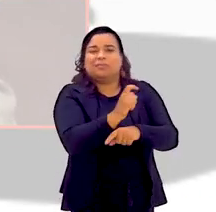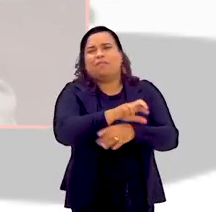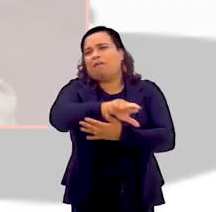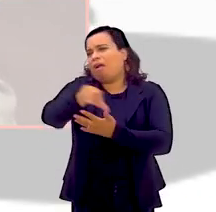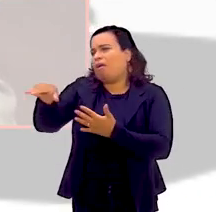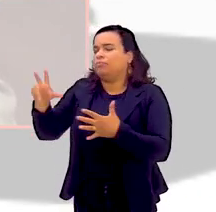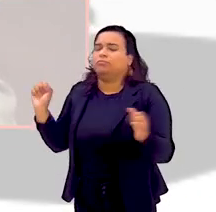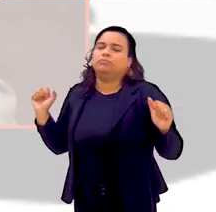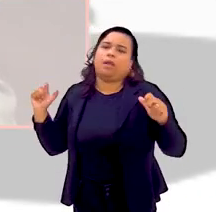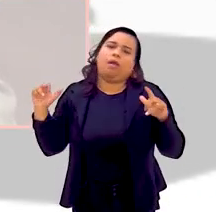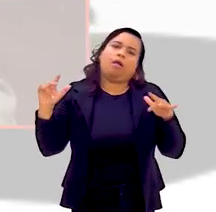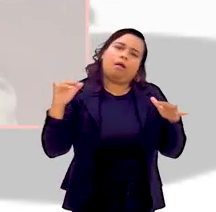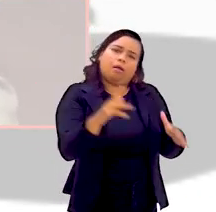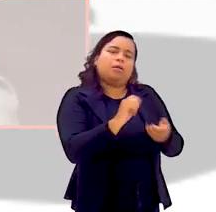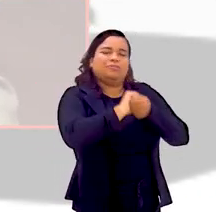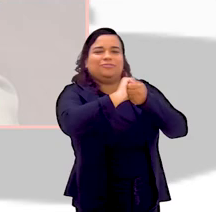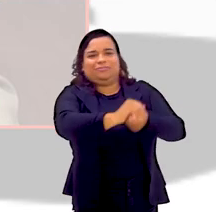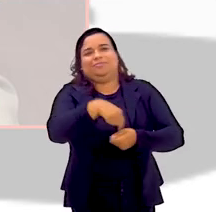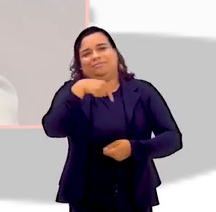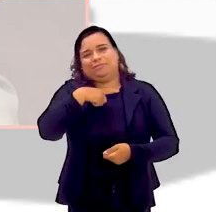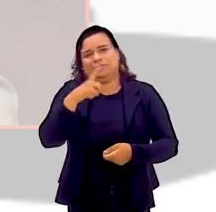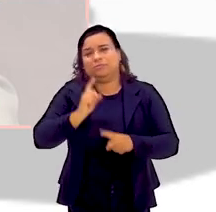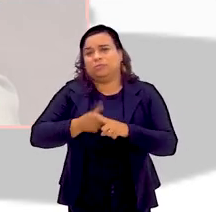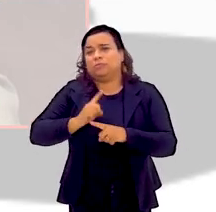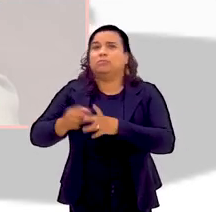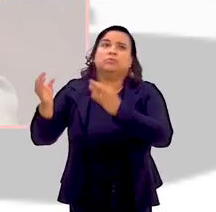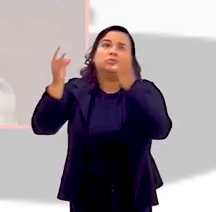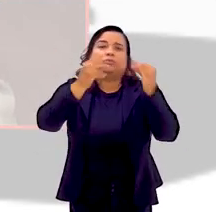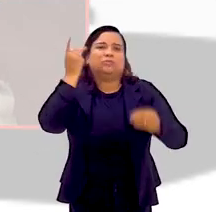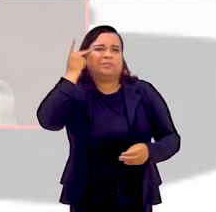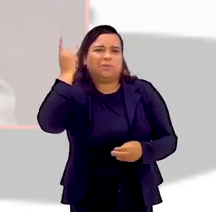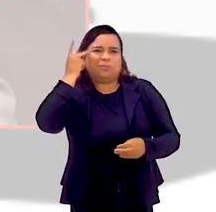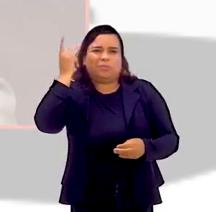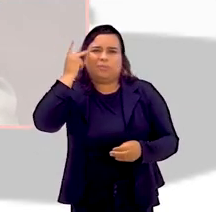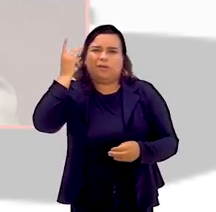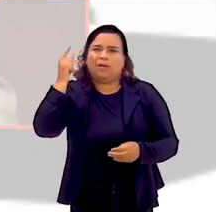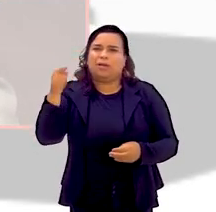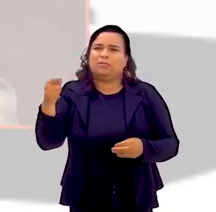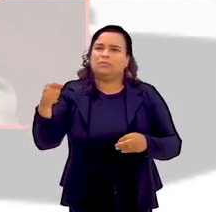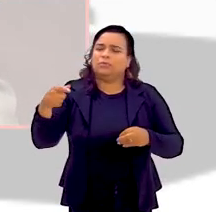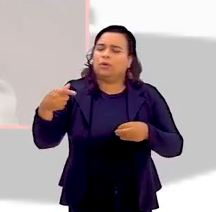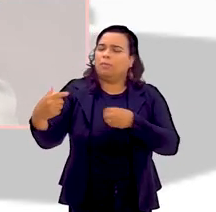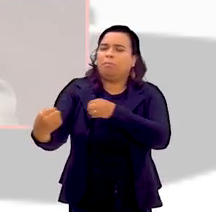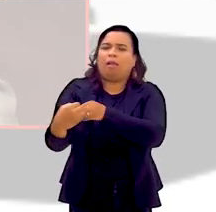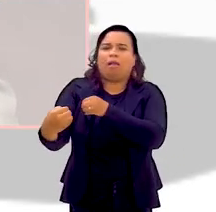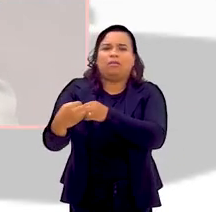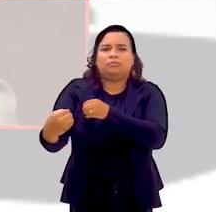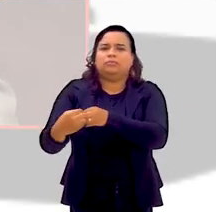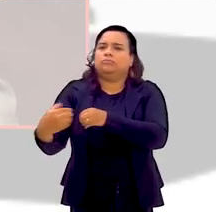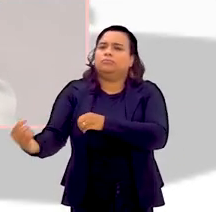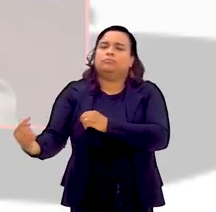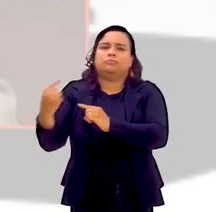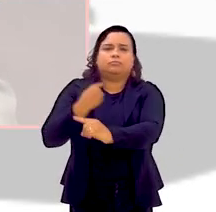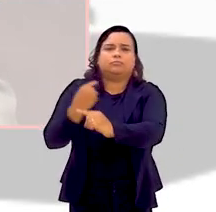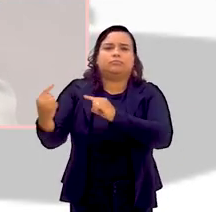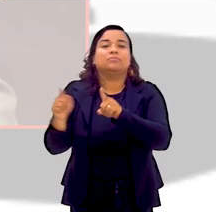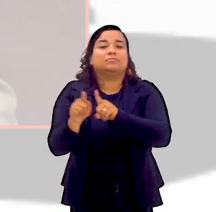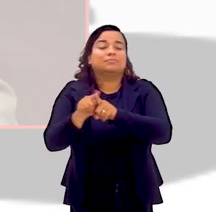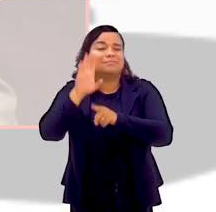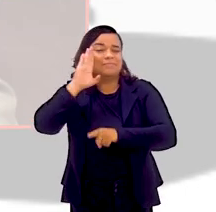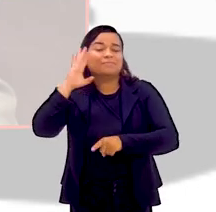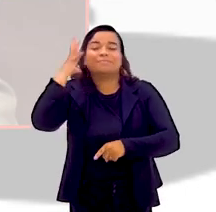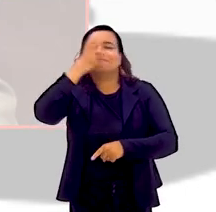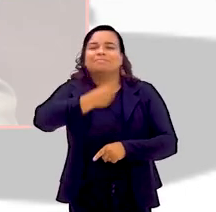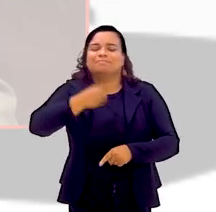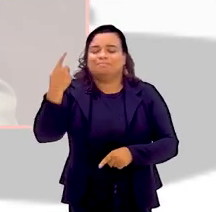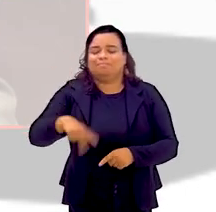nacionais estarem aqui conosco, também porque muitas delas são paulistas, então o deslocamento pela Ponte Aérea fica muito tranquilo, mas principalmente pela beleza que